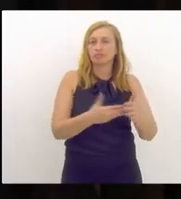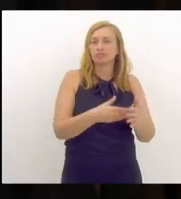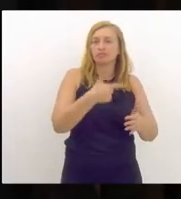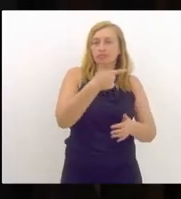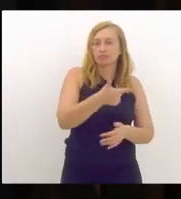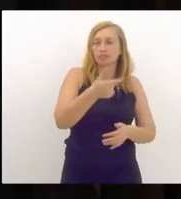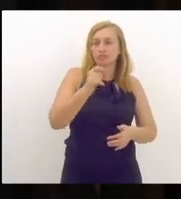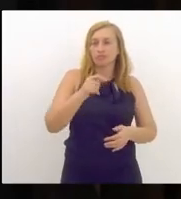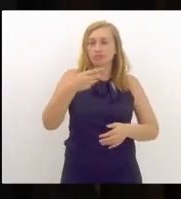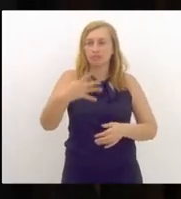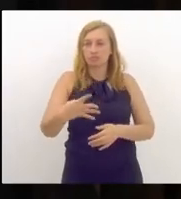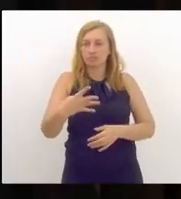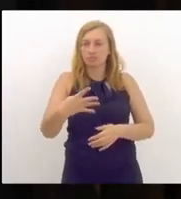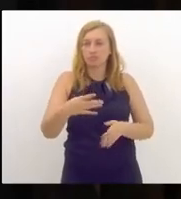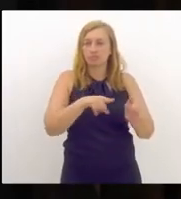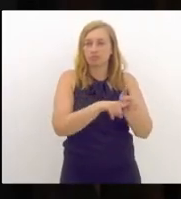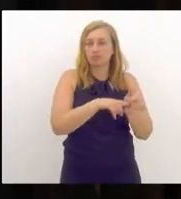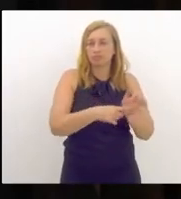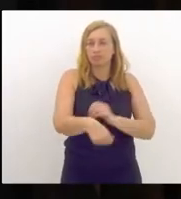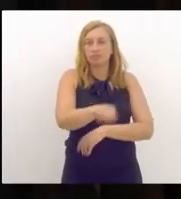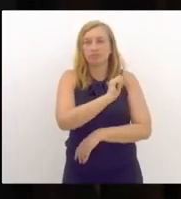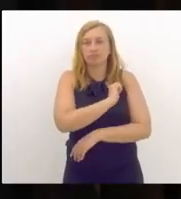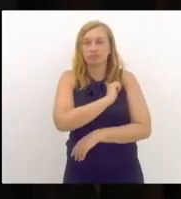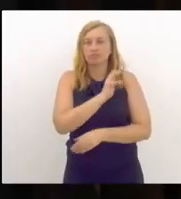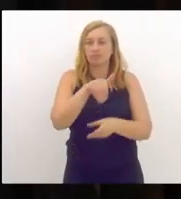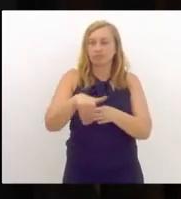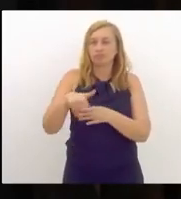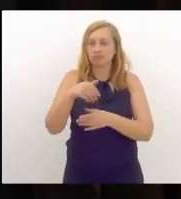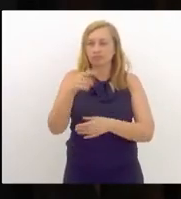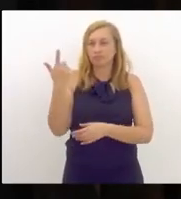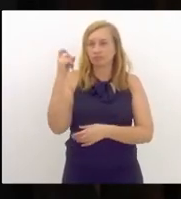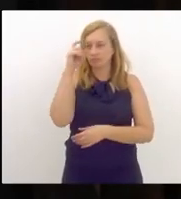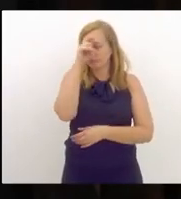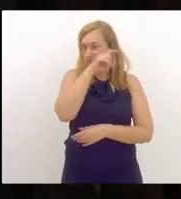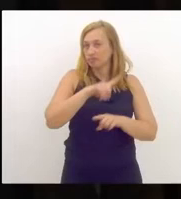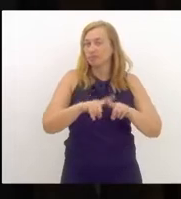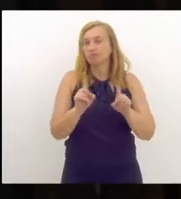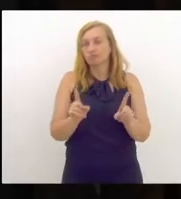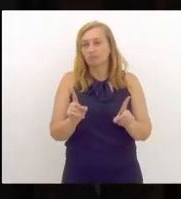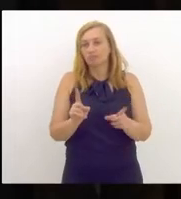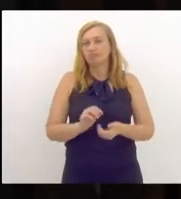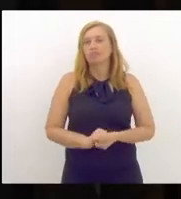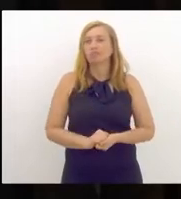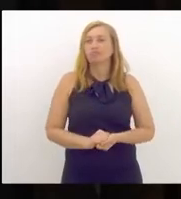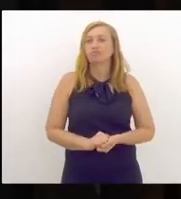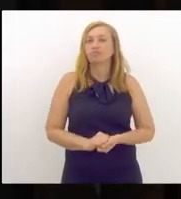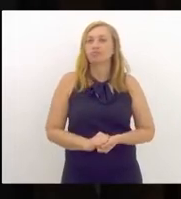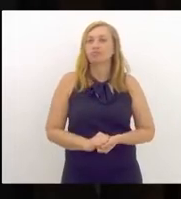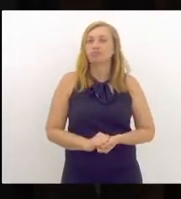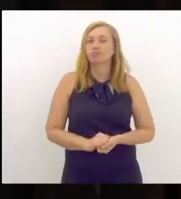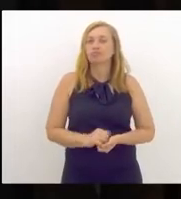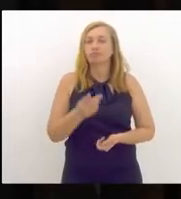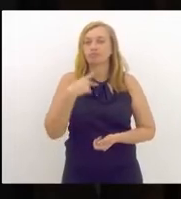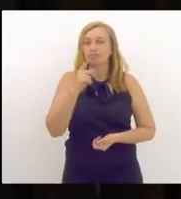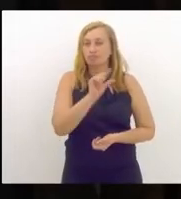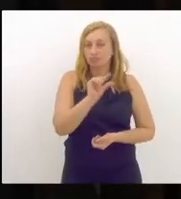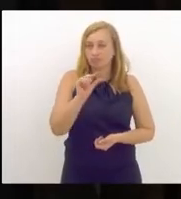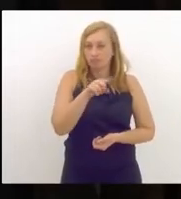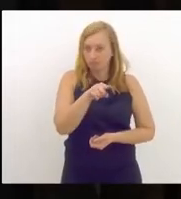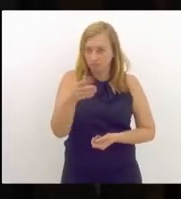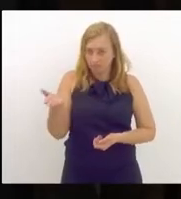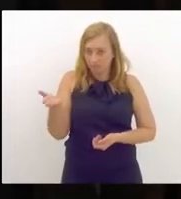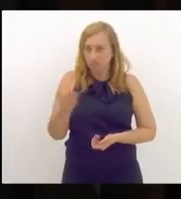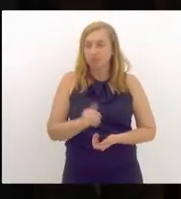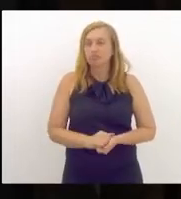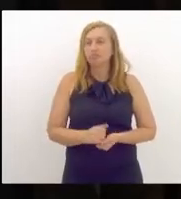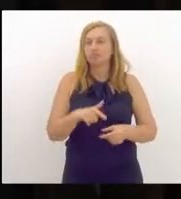na Assessoria fiscal esse negócio de voto é muito difícil né mas enfim mas falar um pouco para vocês aqui